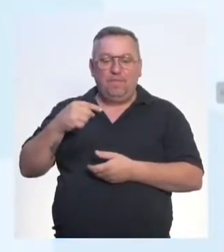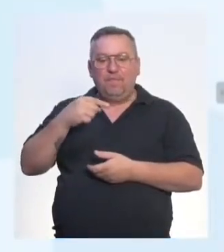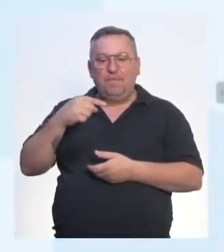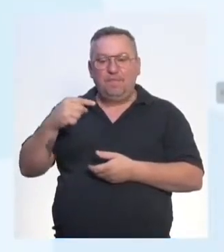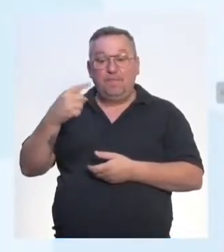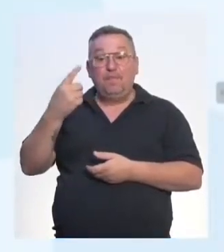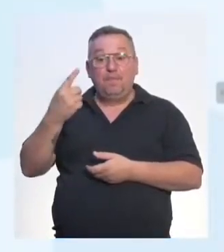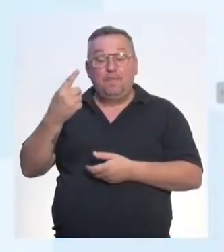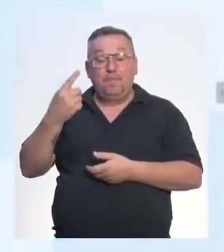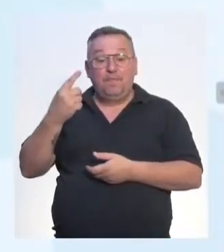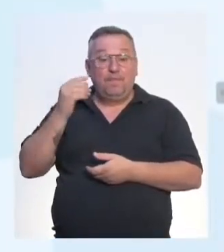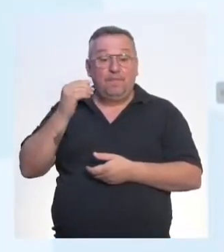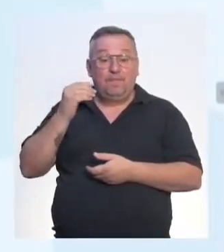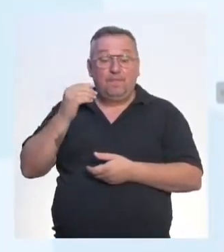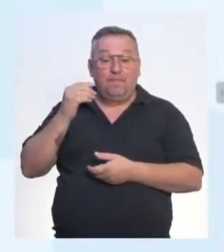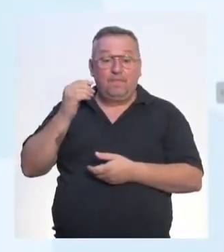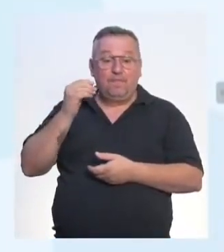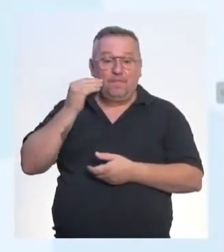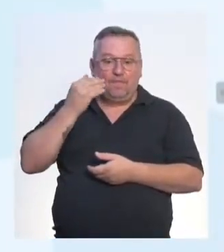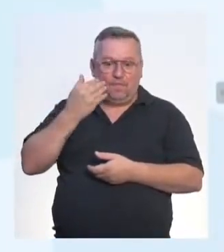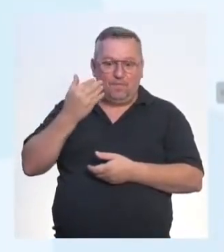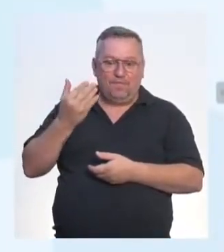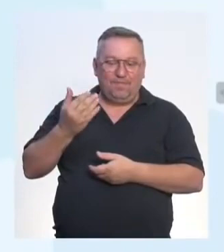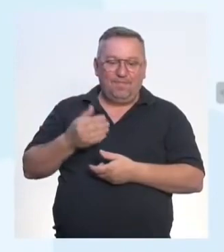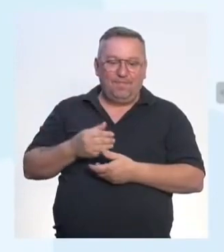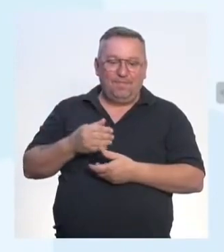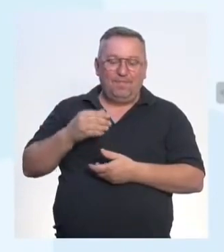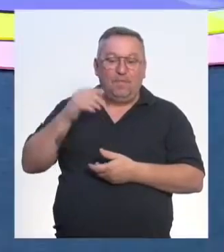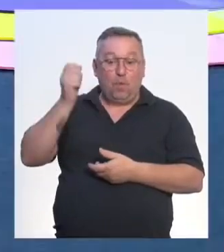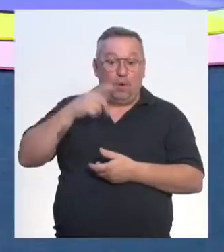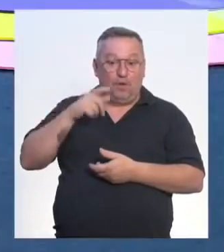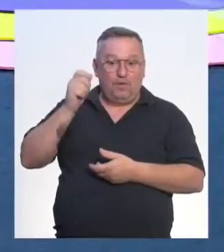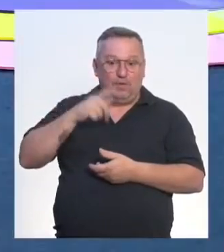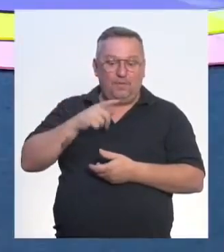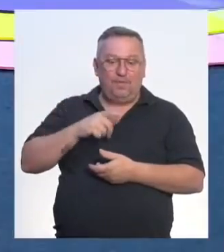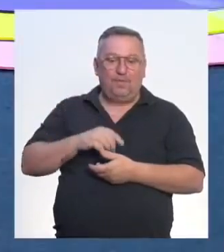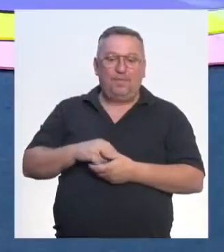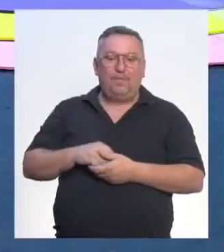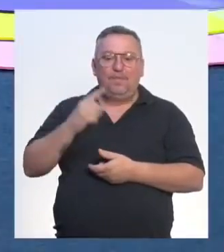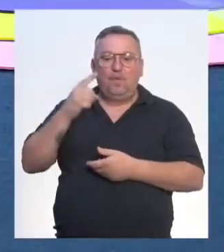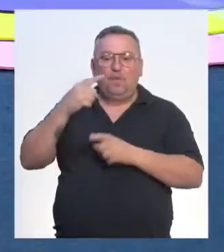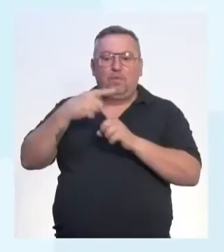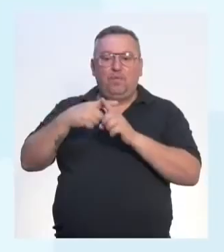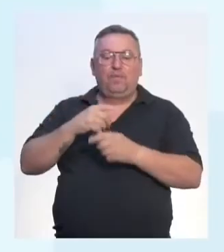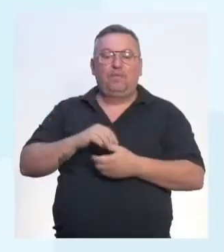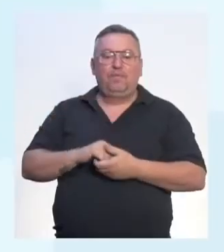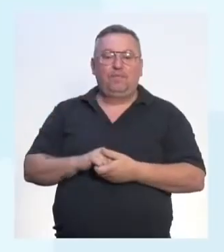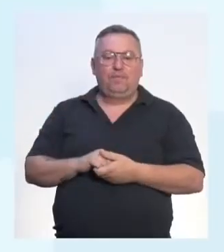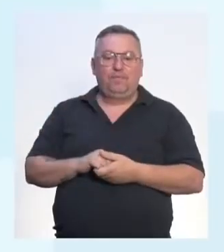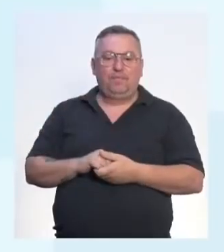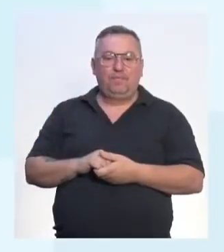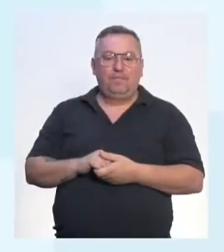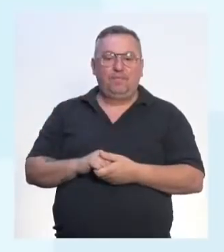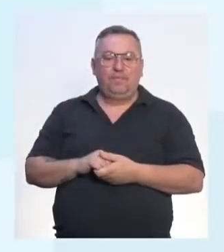caiu ali na casa do rosa, né? Isso. O rosa seria o azul, que é 1 É um positivo. positivo.